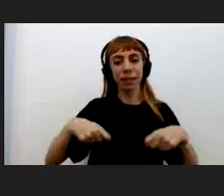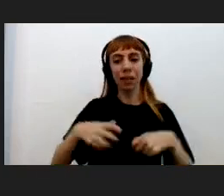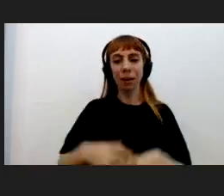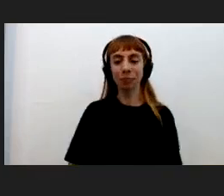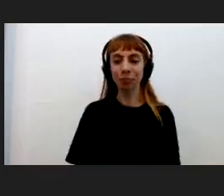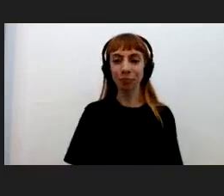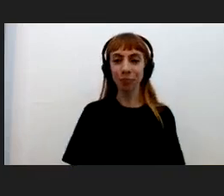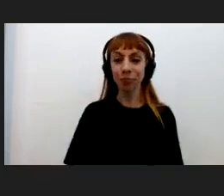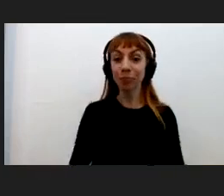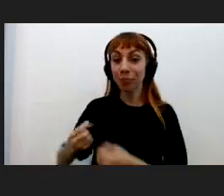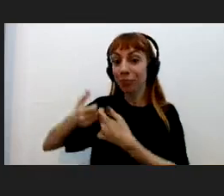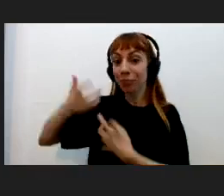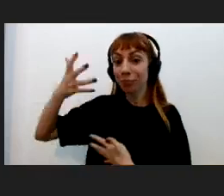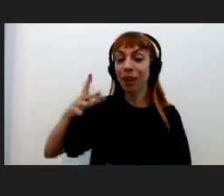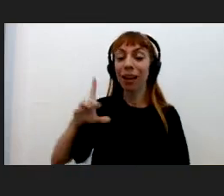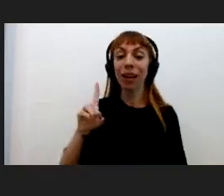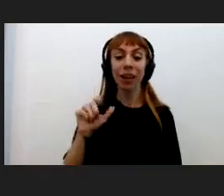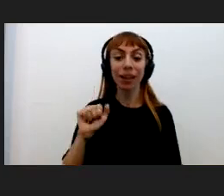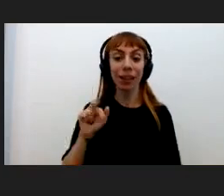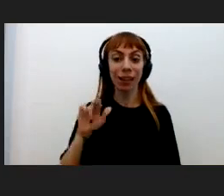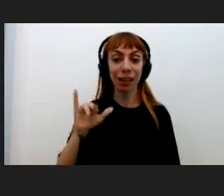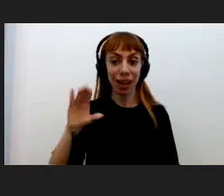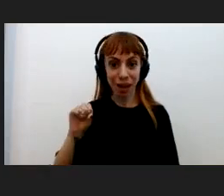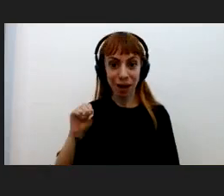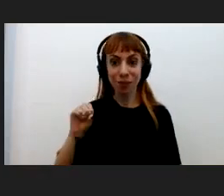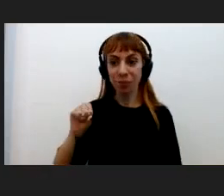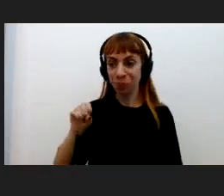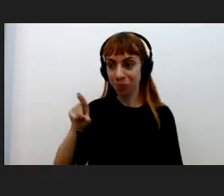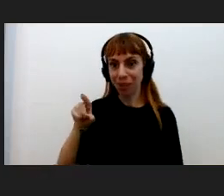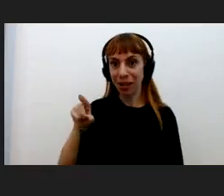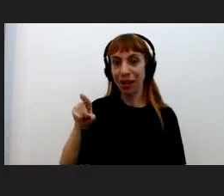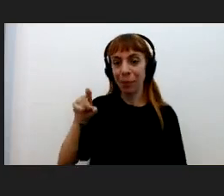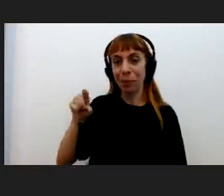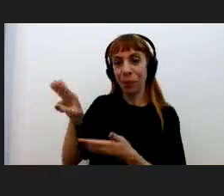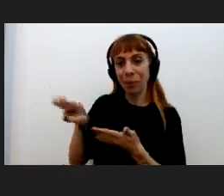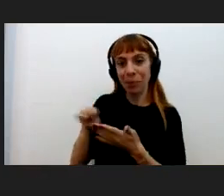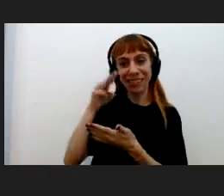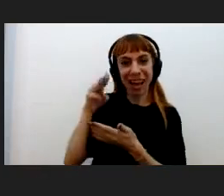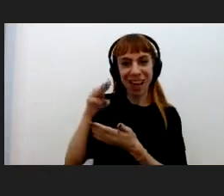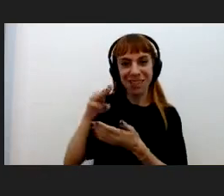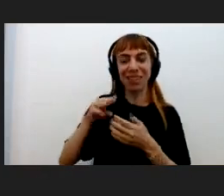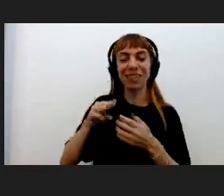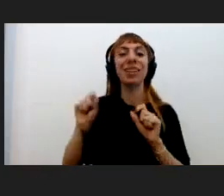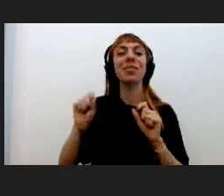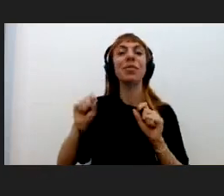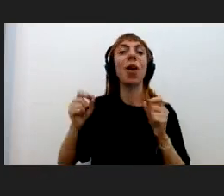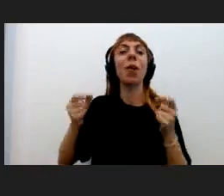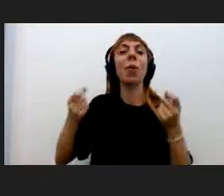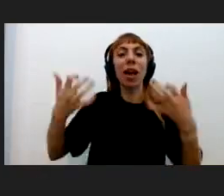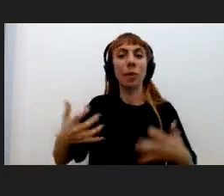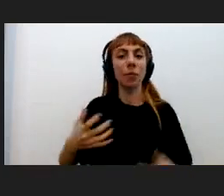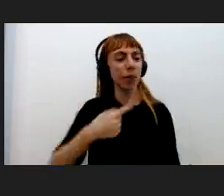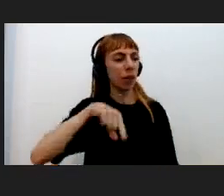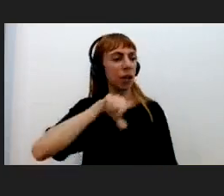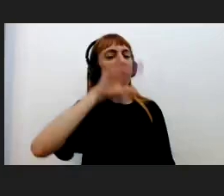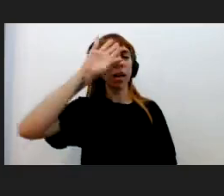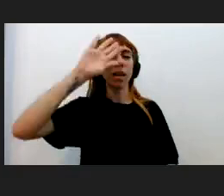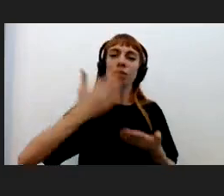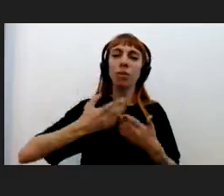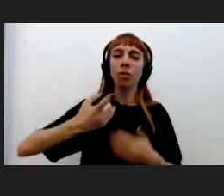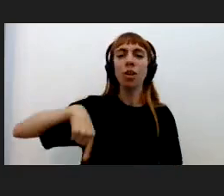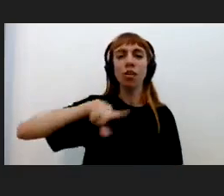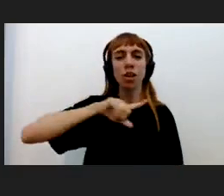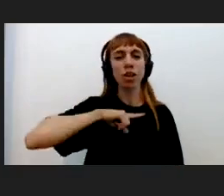primeira mensagem que ele mandou. Acredito que mais que psicólogos precisamos sim de mais humanidade e empatia nas